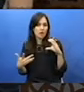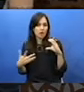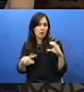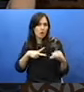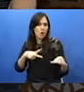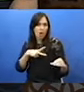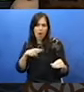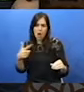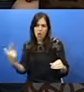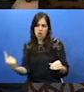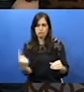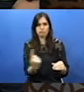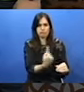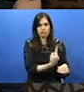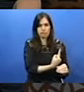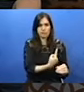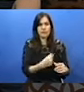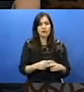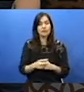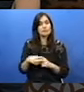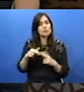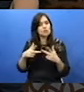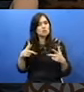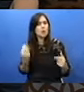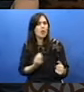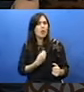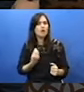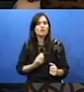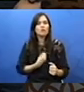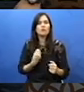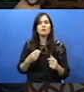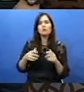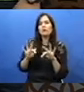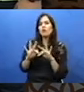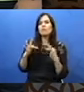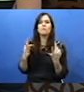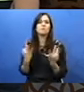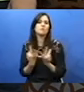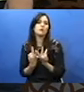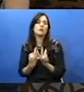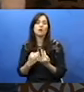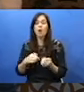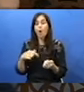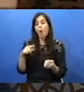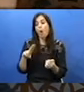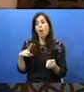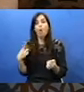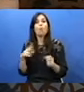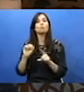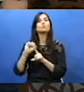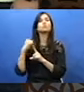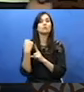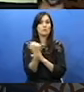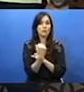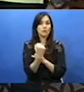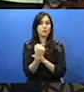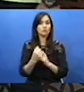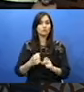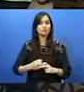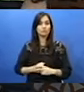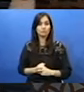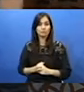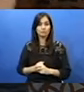cada indivíduo em relação à sua vida, em relação a ela com outras pessoas e com ela mesma. Como, por